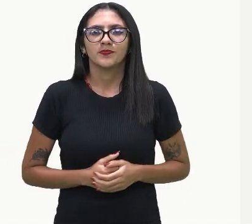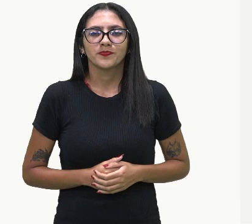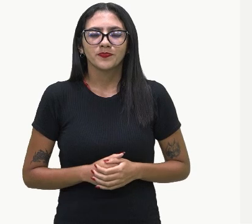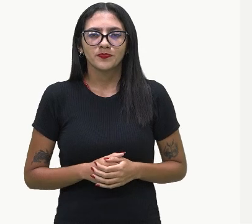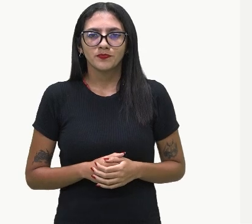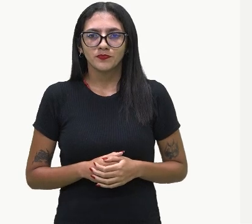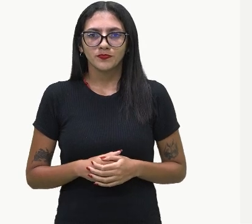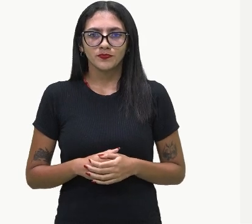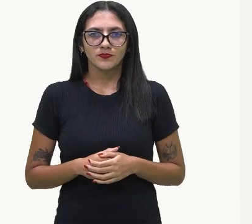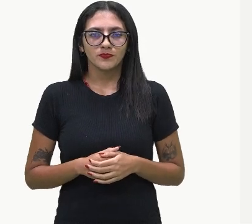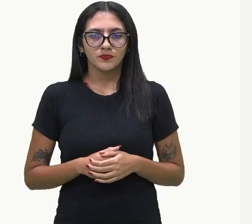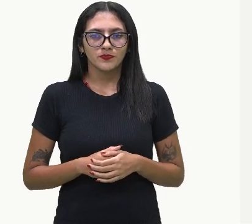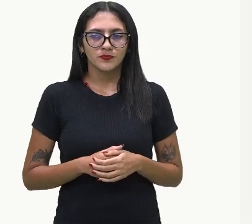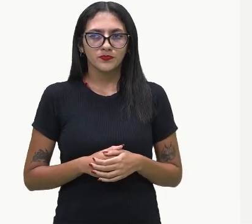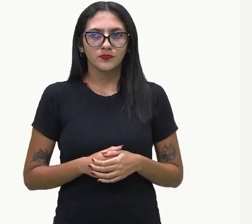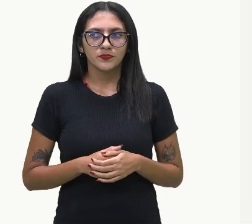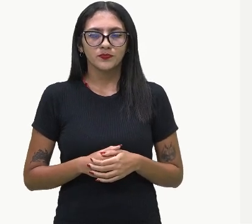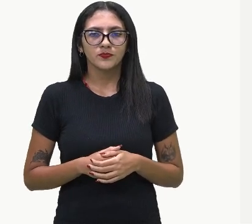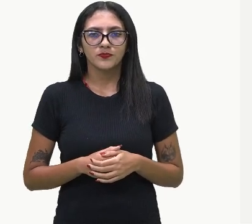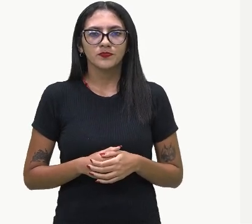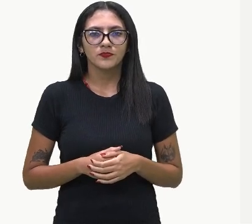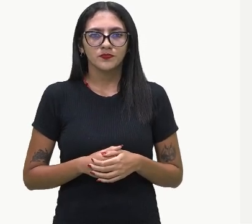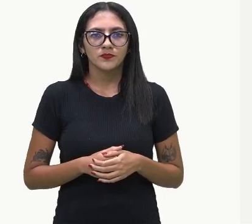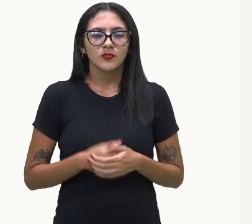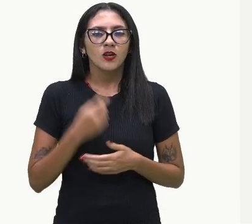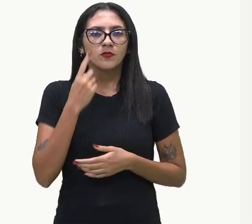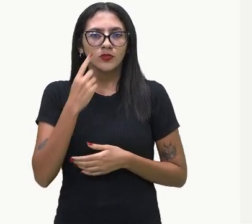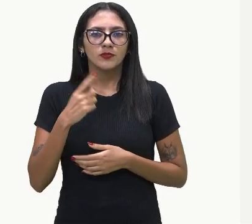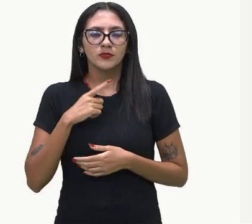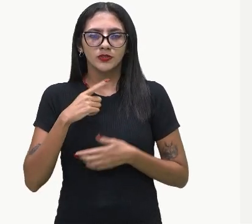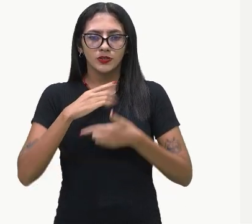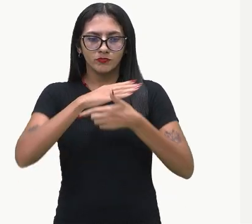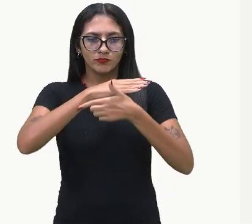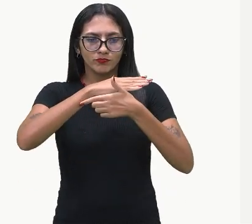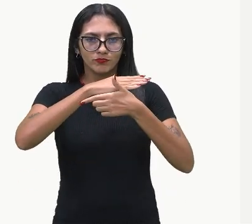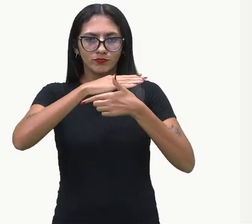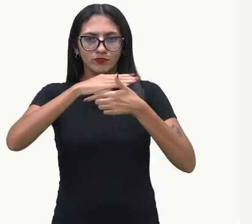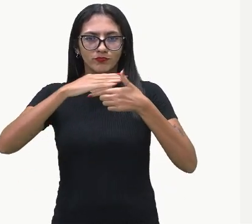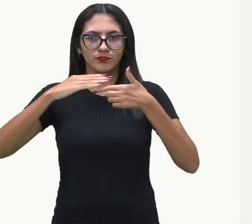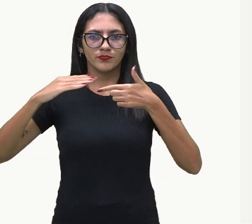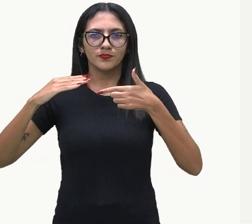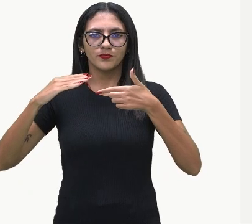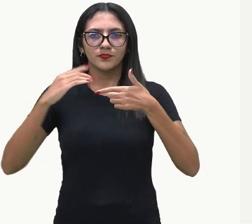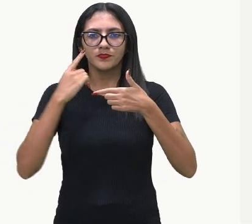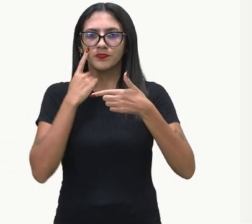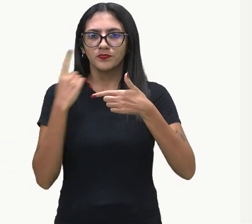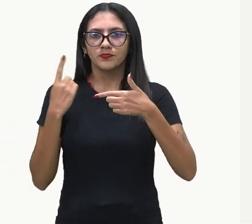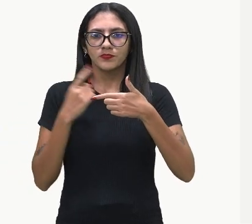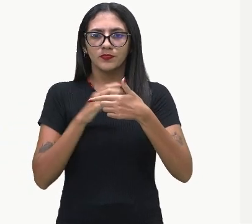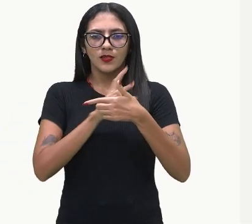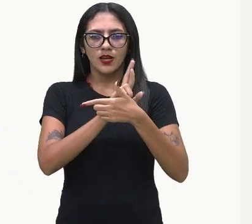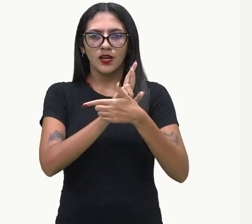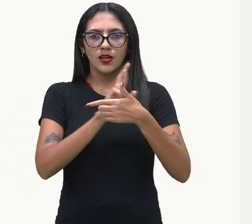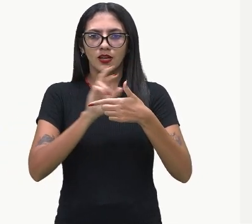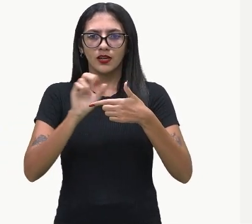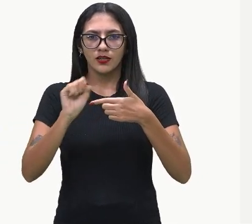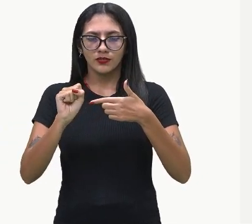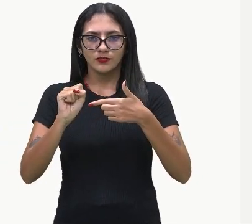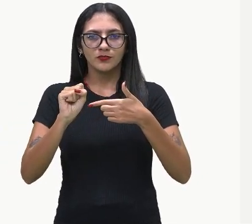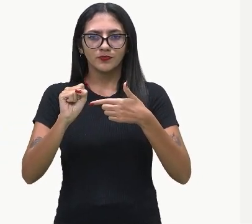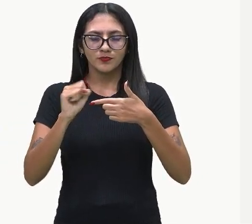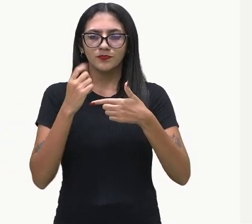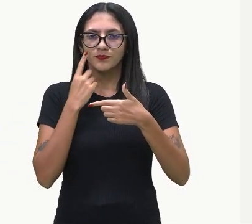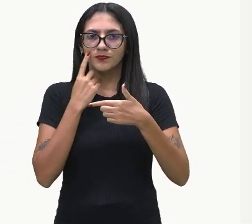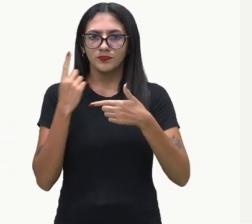gente tem, ó, uma reta cortada ali, ó, formando aqui os nossos pontos S